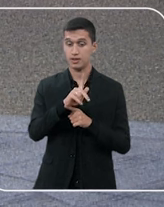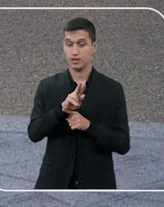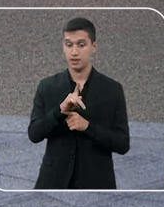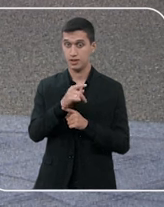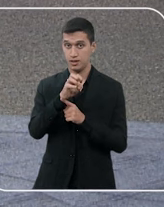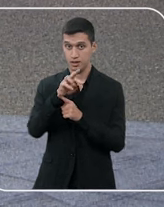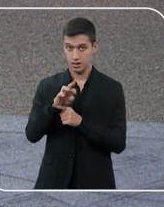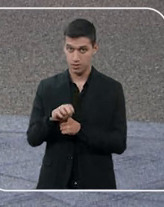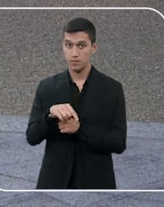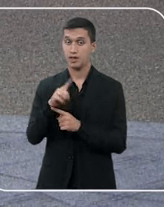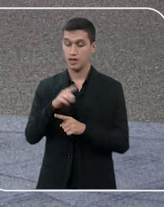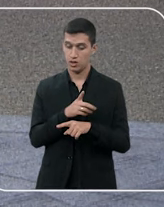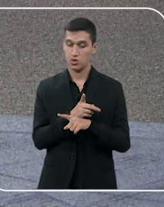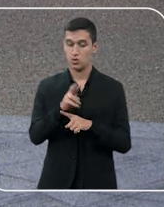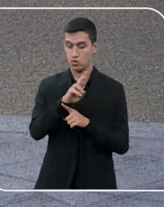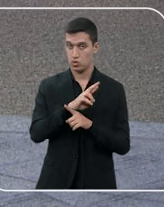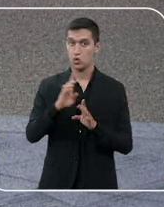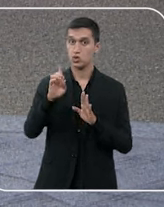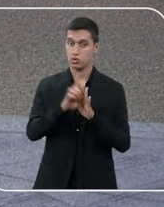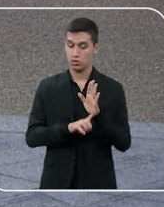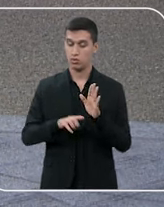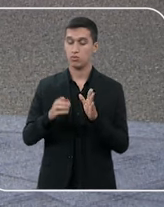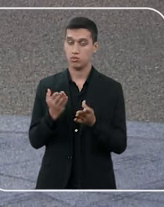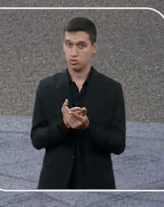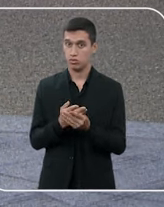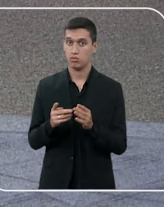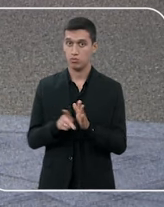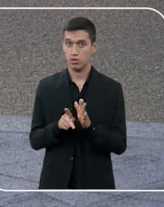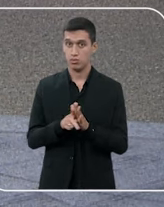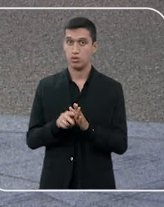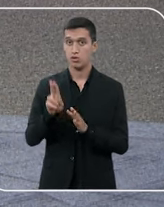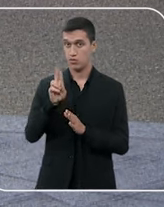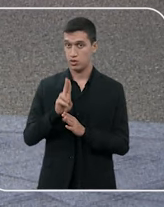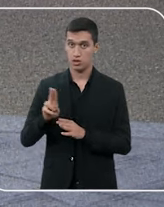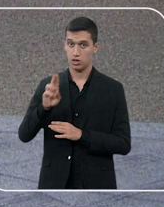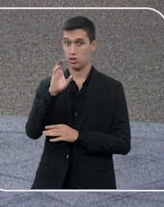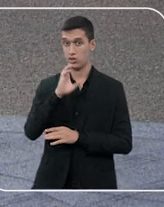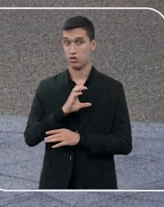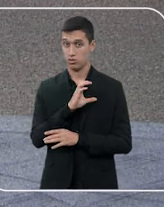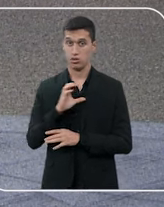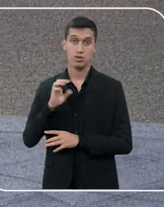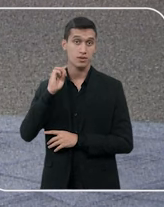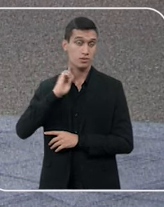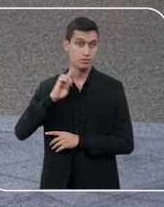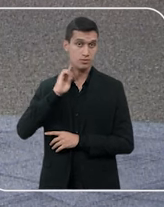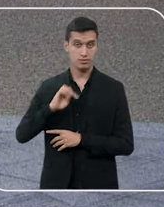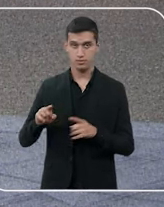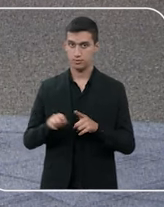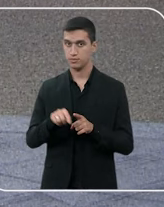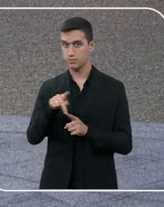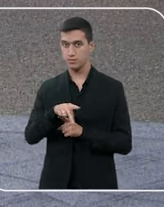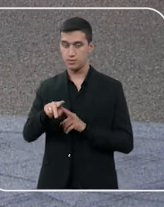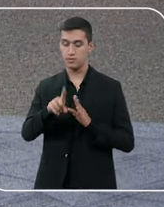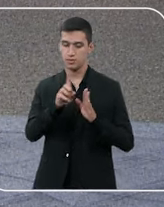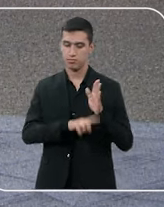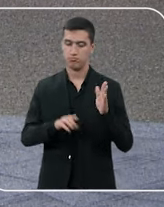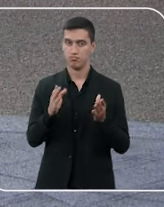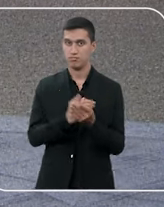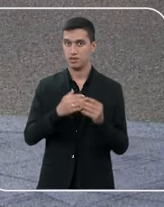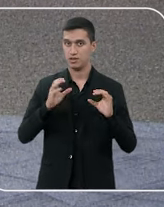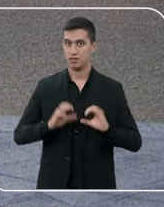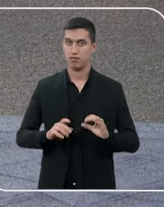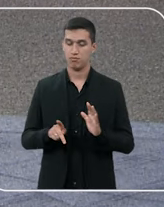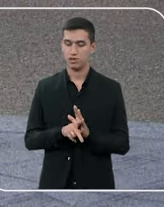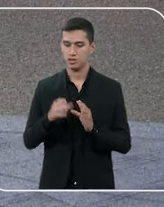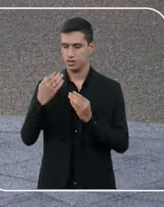Ele é doutor em Direito Processual pela Pontifícia Universidade Católica de Minas Gerais, professor de Direito Processual Civil da Faculdade de